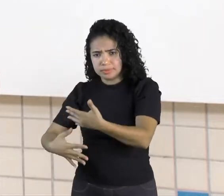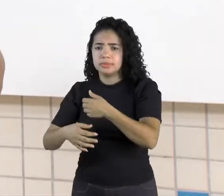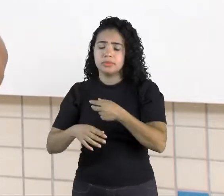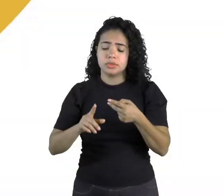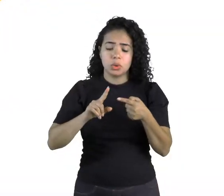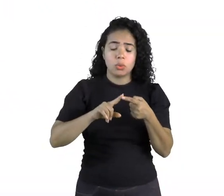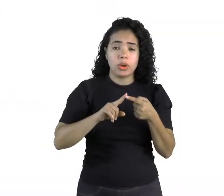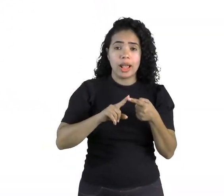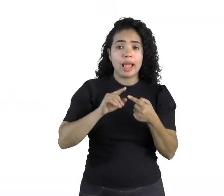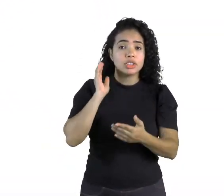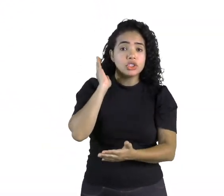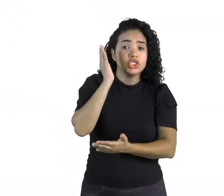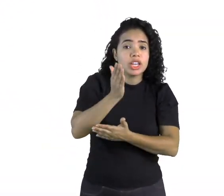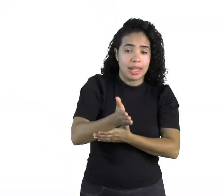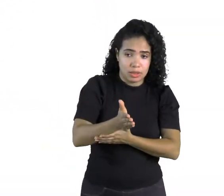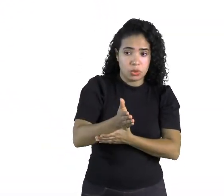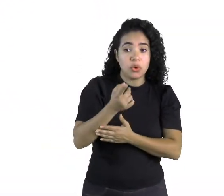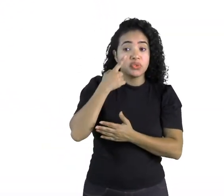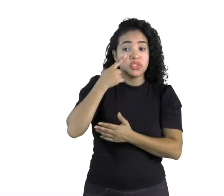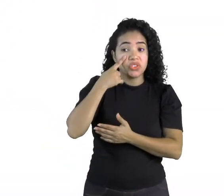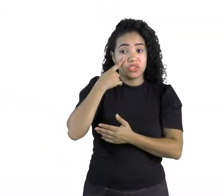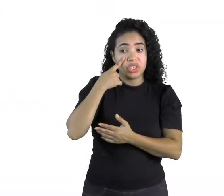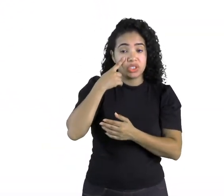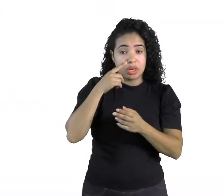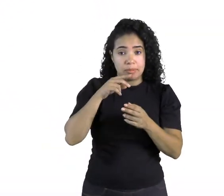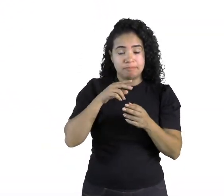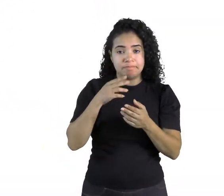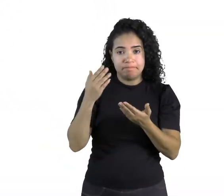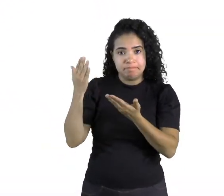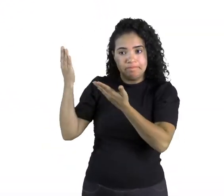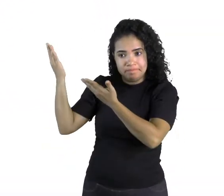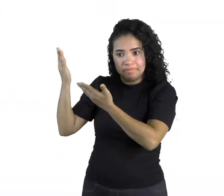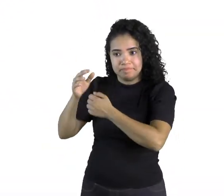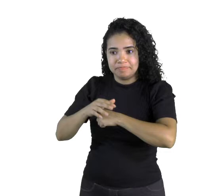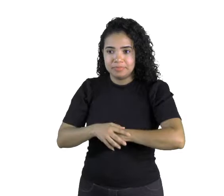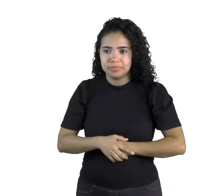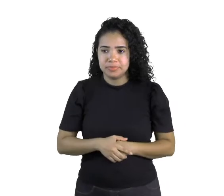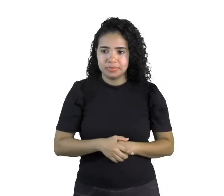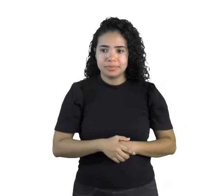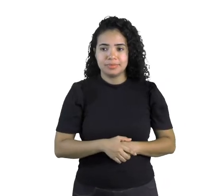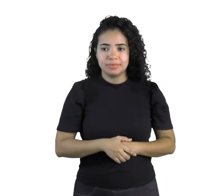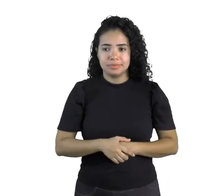direto? Acompanha comigo aí na tela, ok?